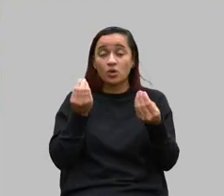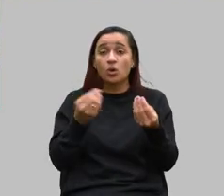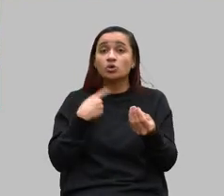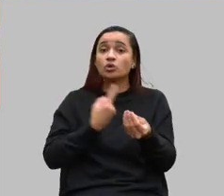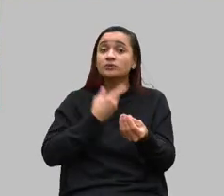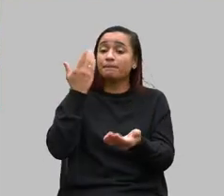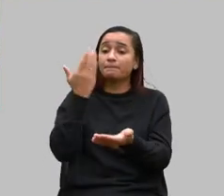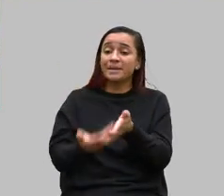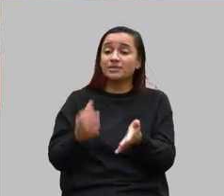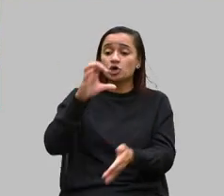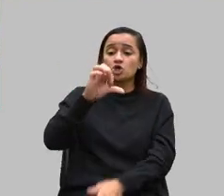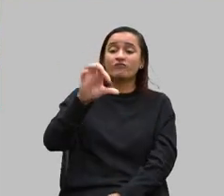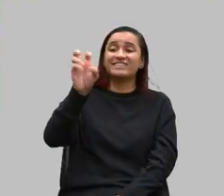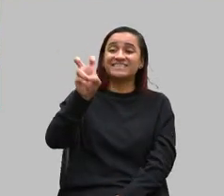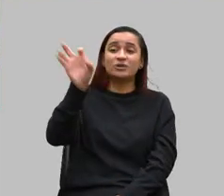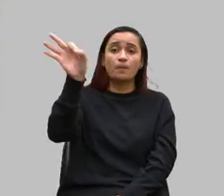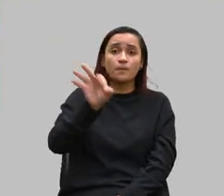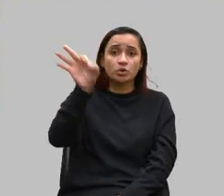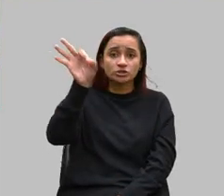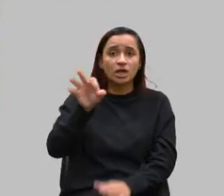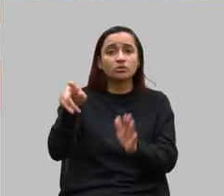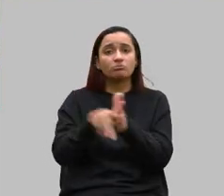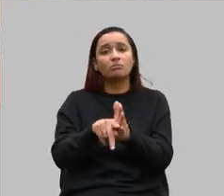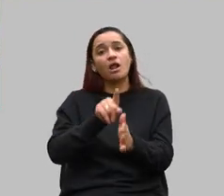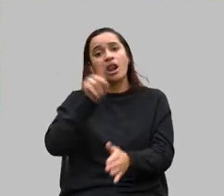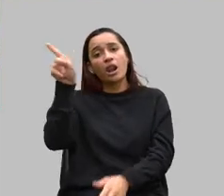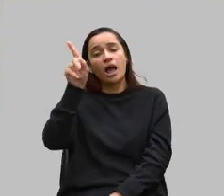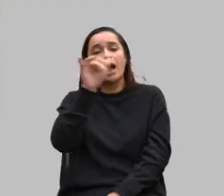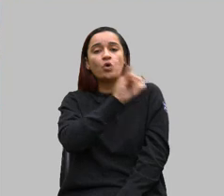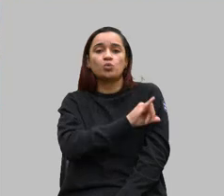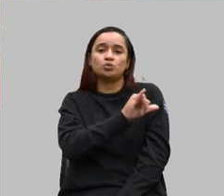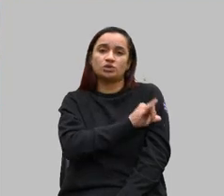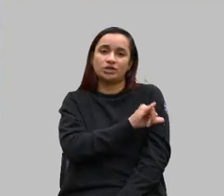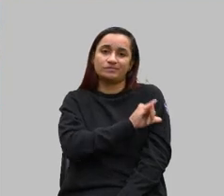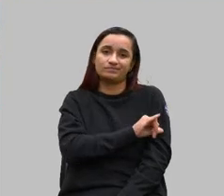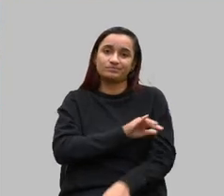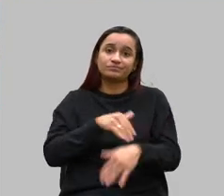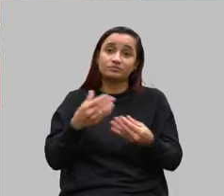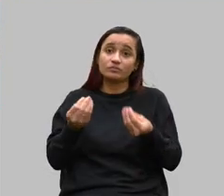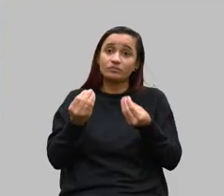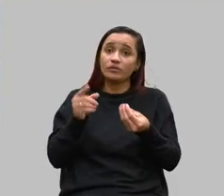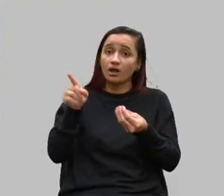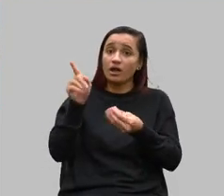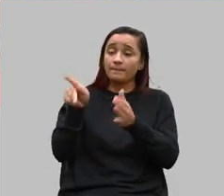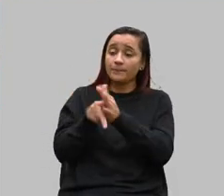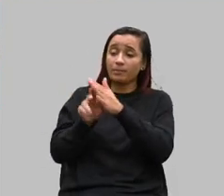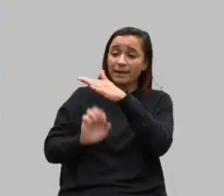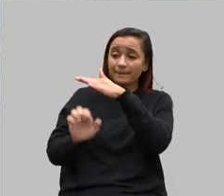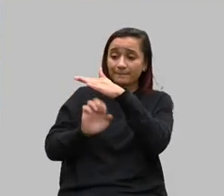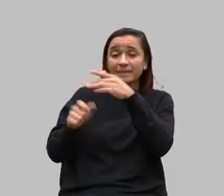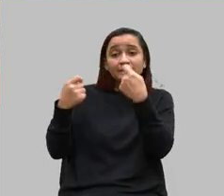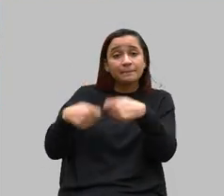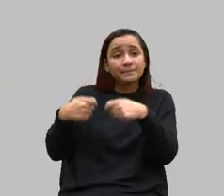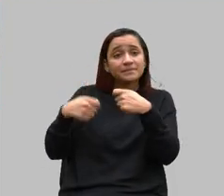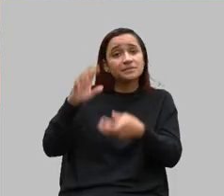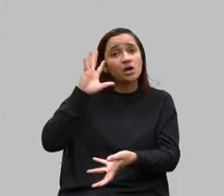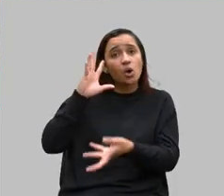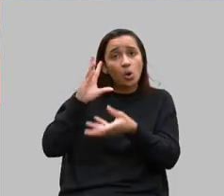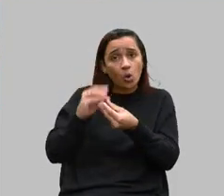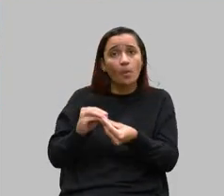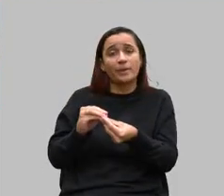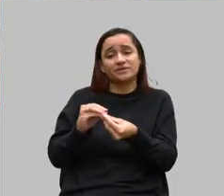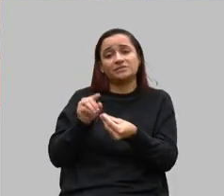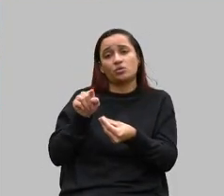da malha que foi entregue a eles no Rio de Janeiro e tem de haver da própria empresa uma compreensão disso e dos